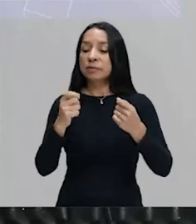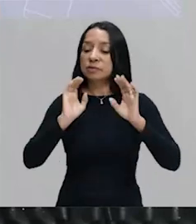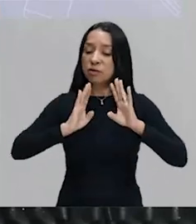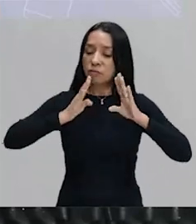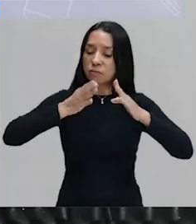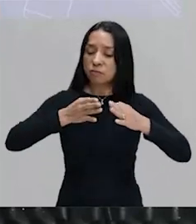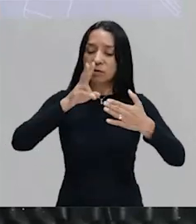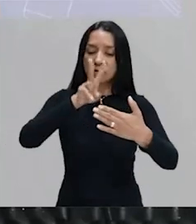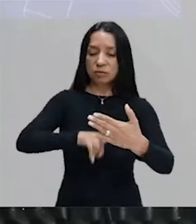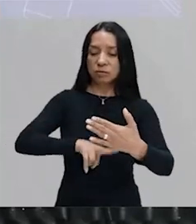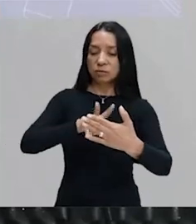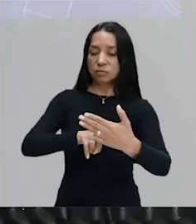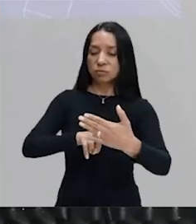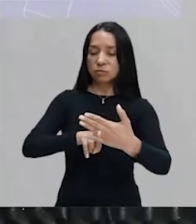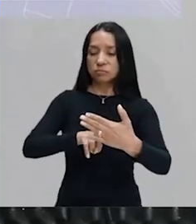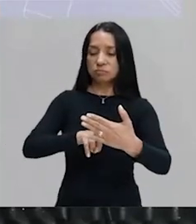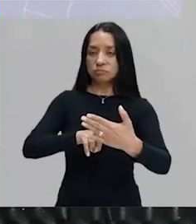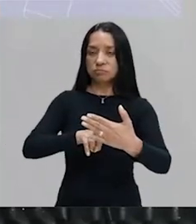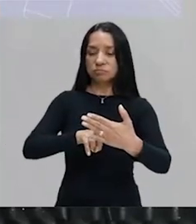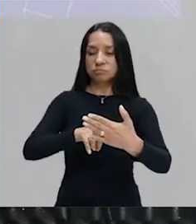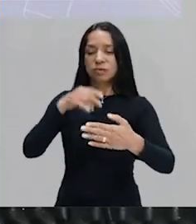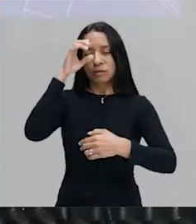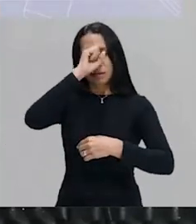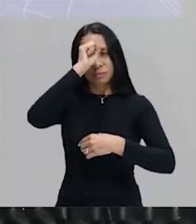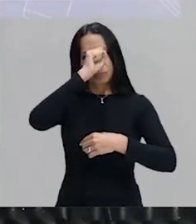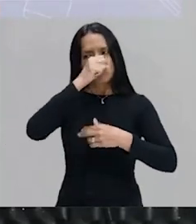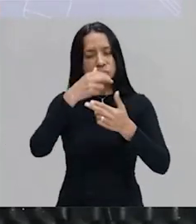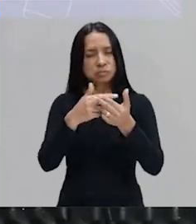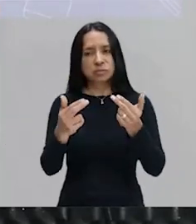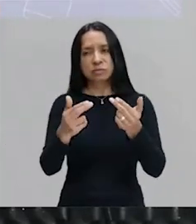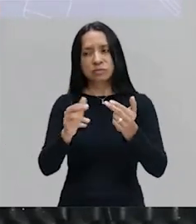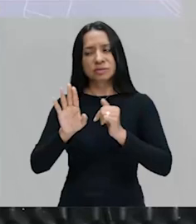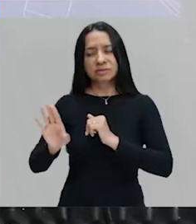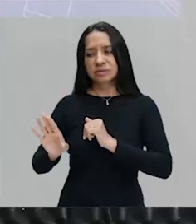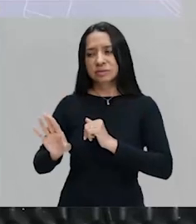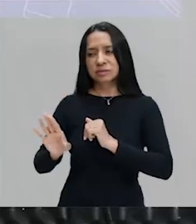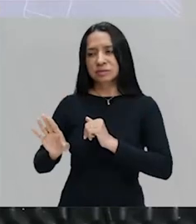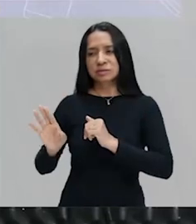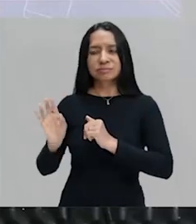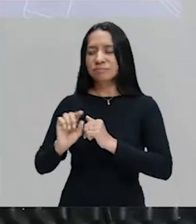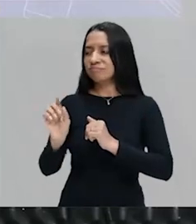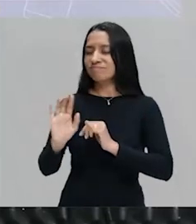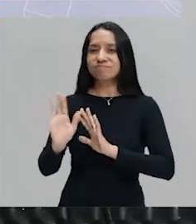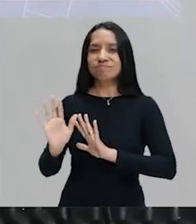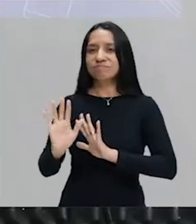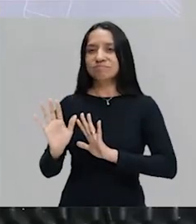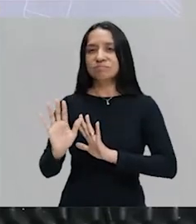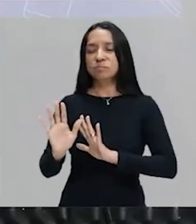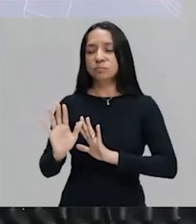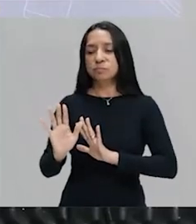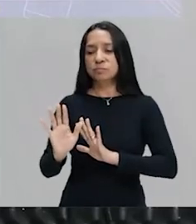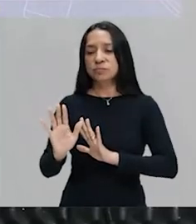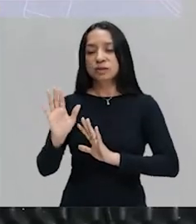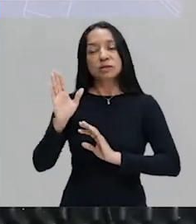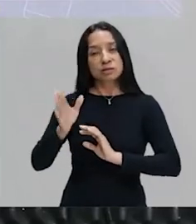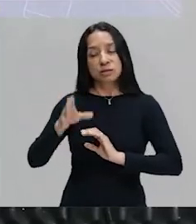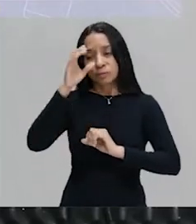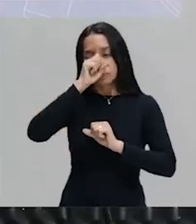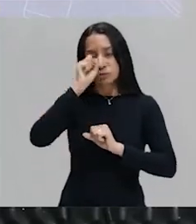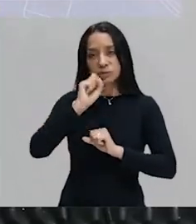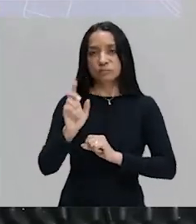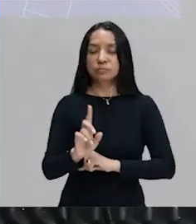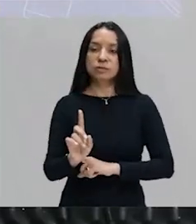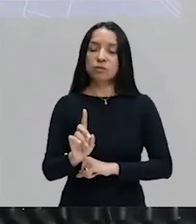tá? Leitura. Não aprendi uma coisa bem aqui, não vou mais pegar essa coisa. Pá, já aprendi. Não é